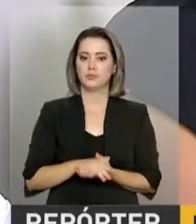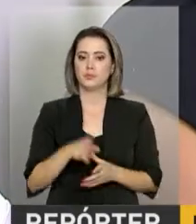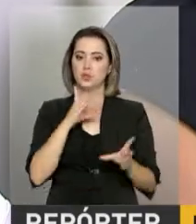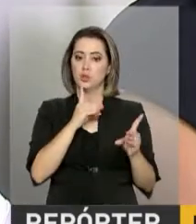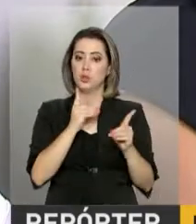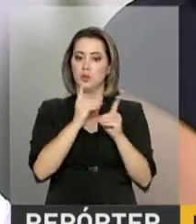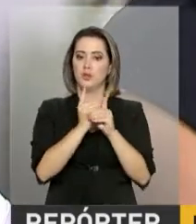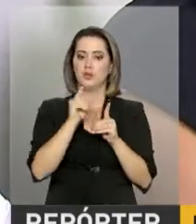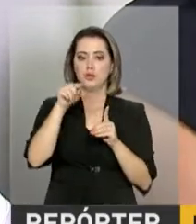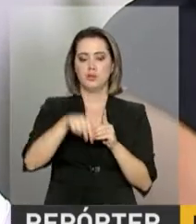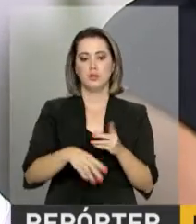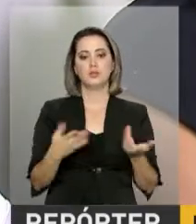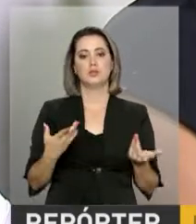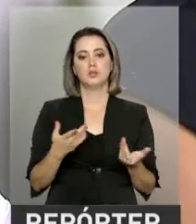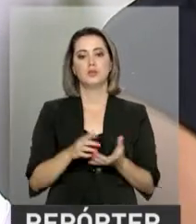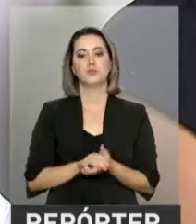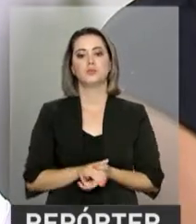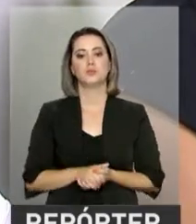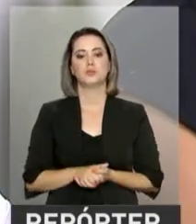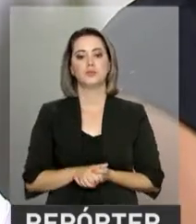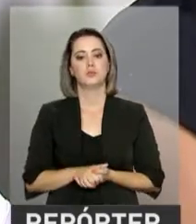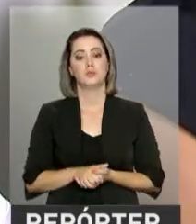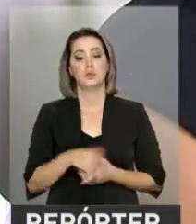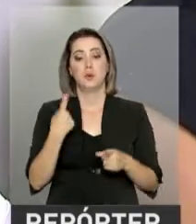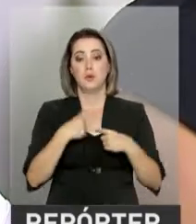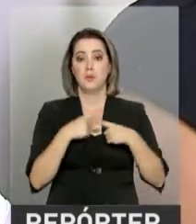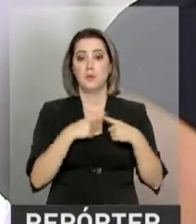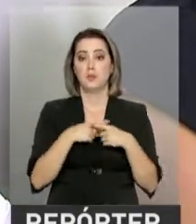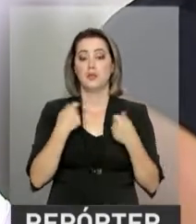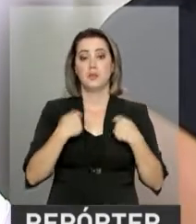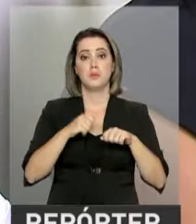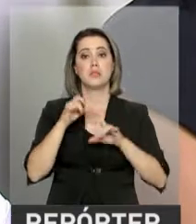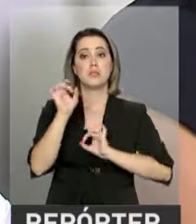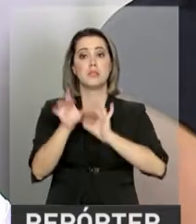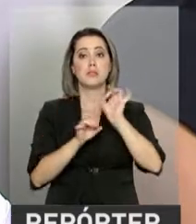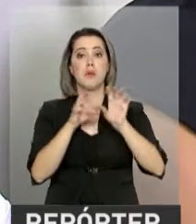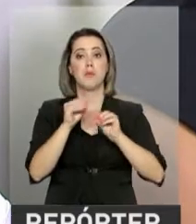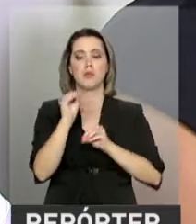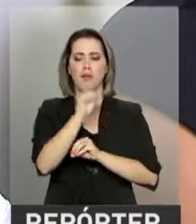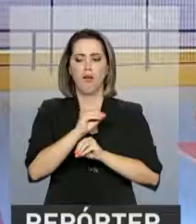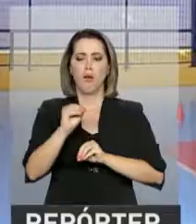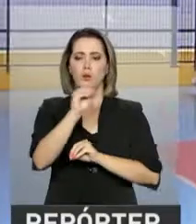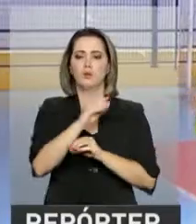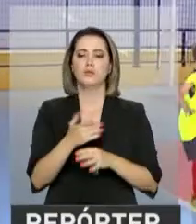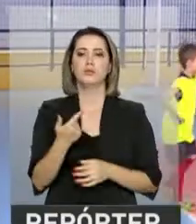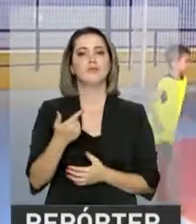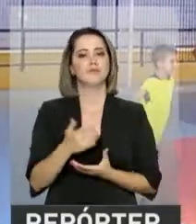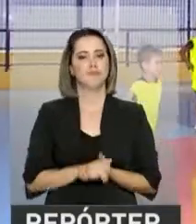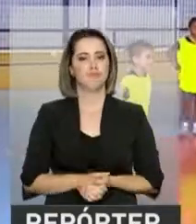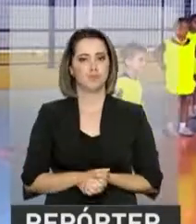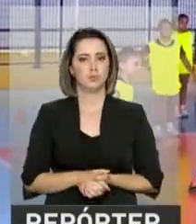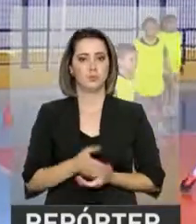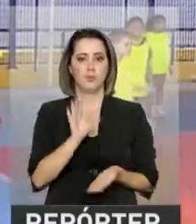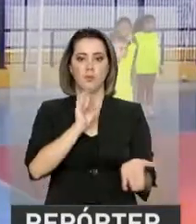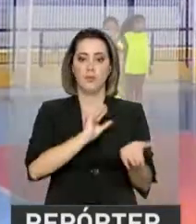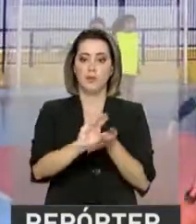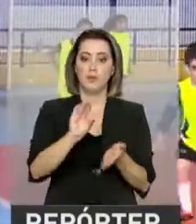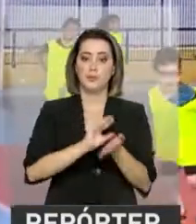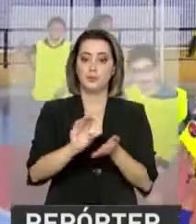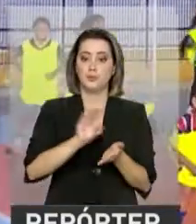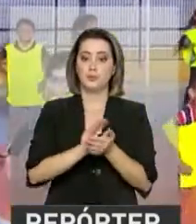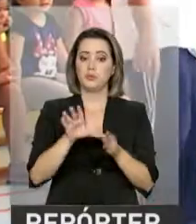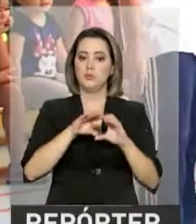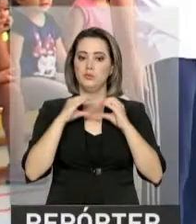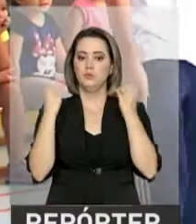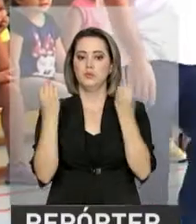nos um pouco mais motivos porque elas acompanhamento social então aqui os investimentos do programa ice tem